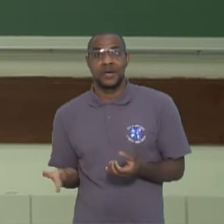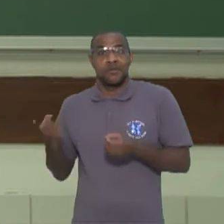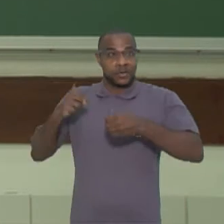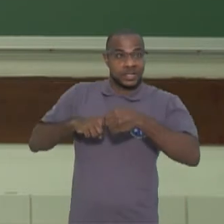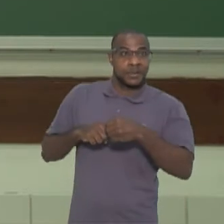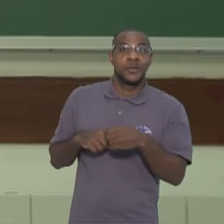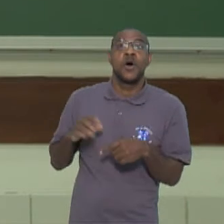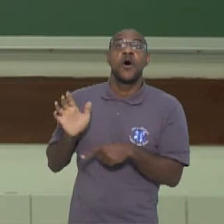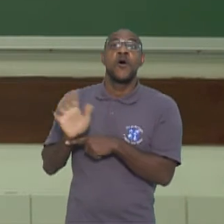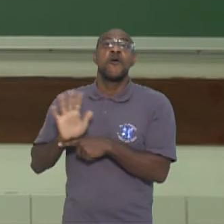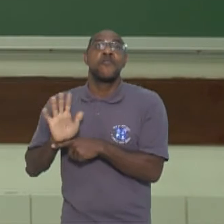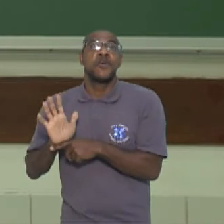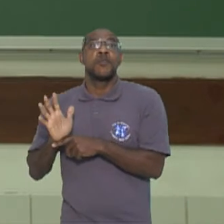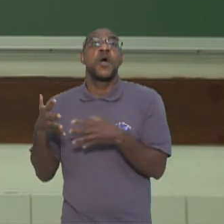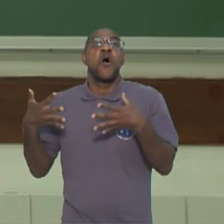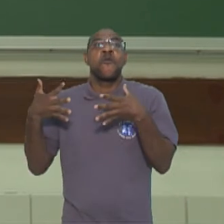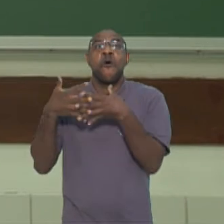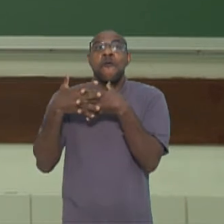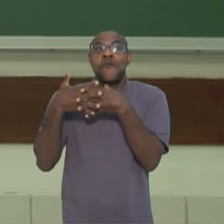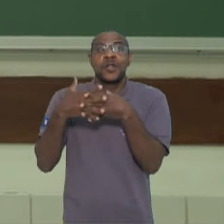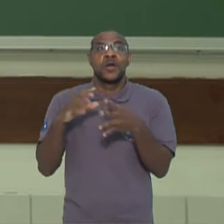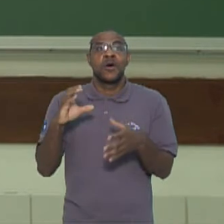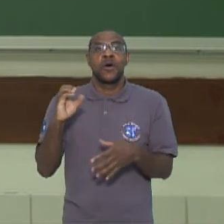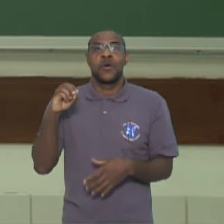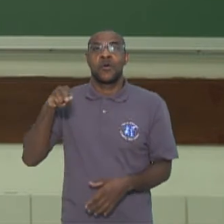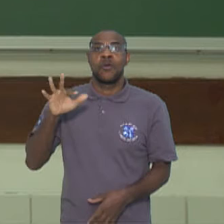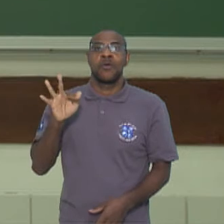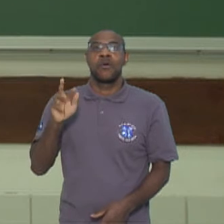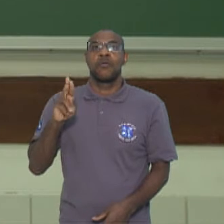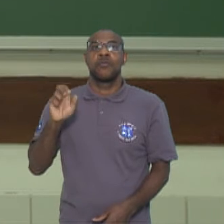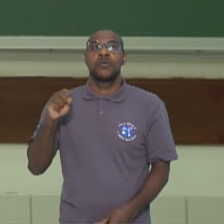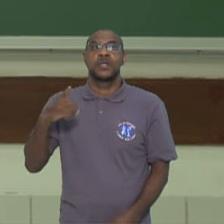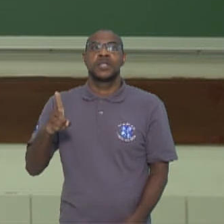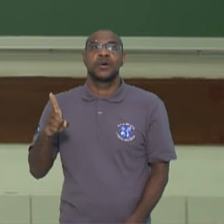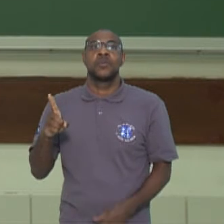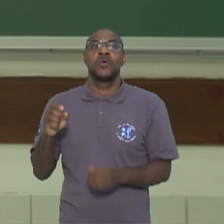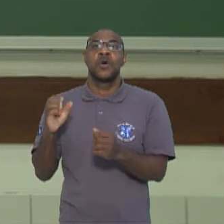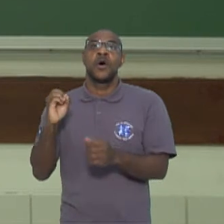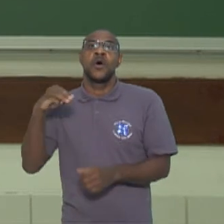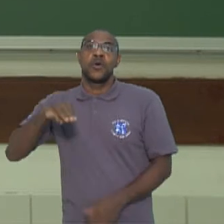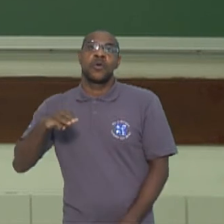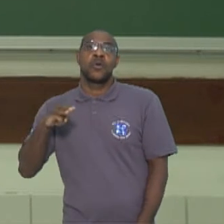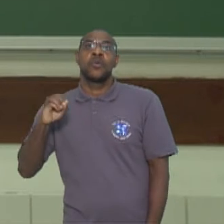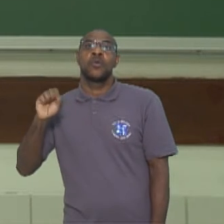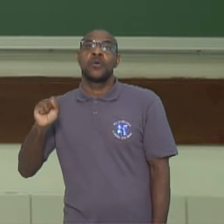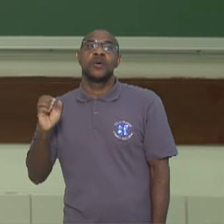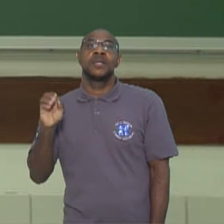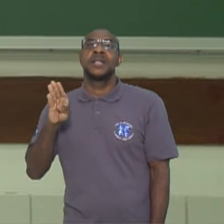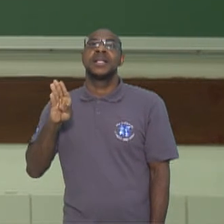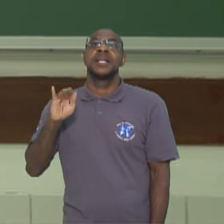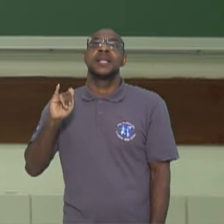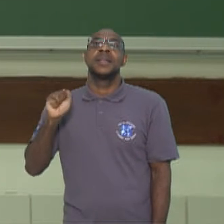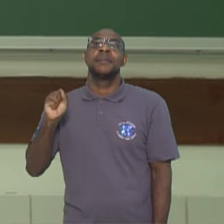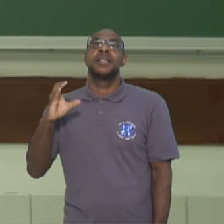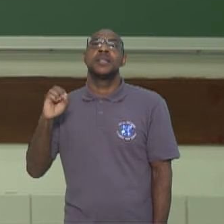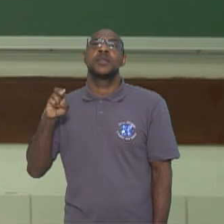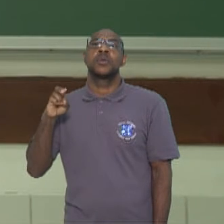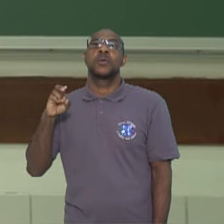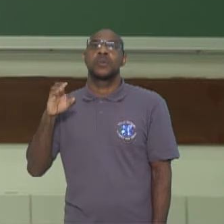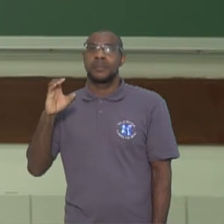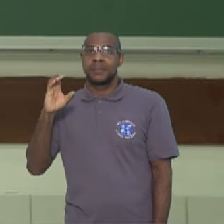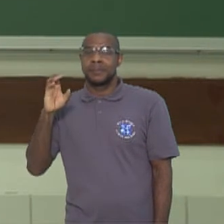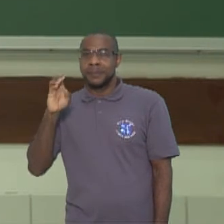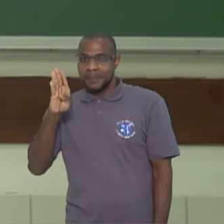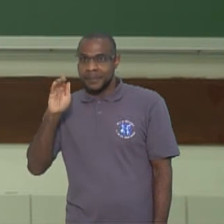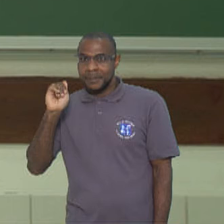Tornamos, só uma correção aqui, na hora que eu falei, eu disse confusão com os bichos, mas são os biscoitos, né? A história,